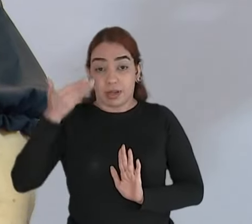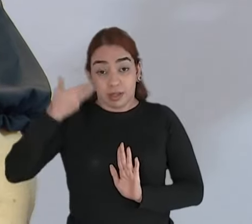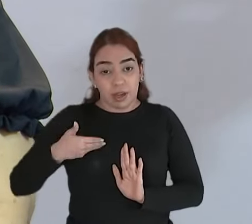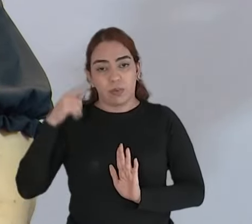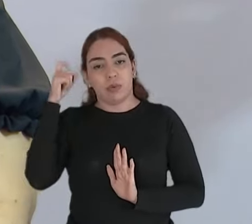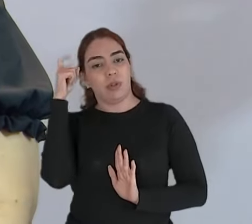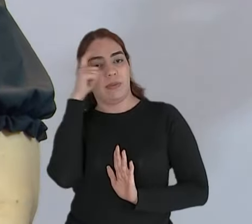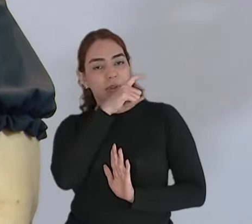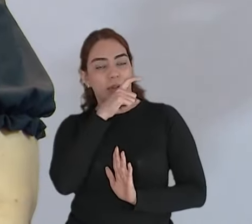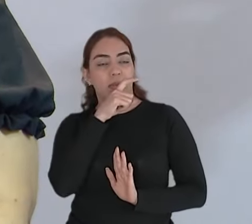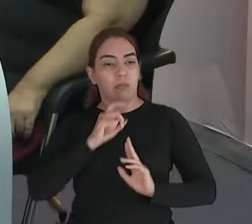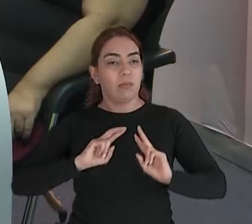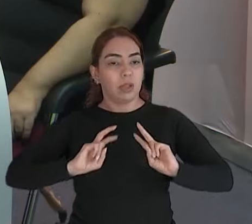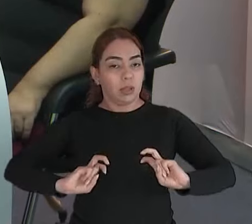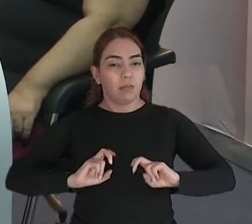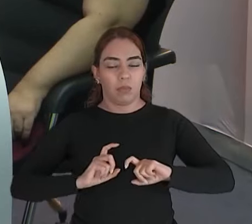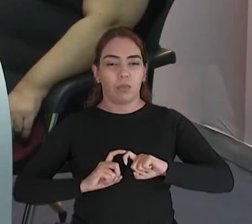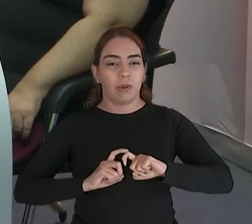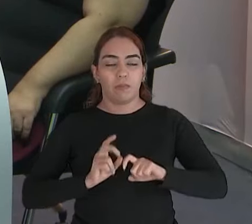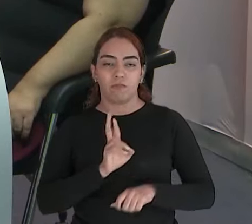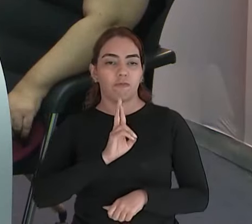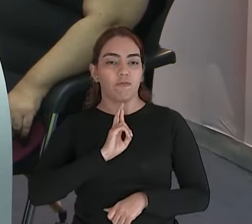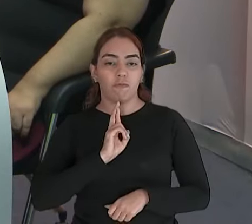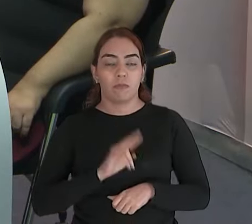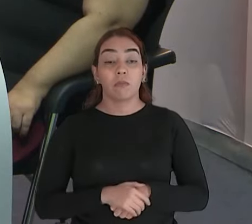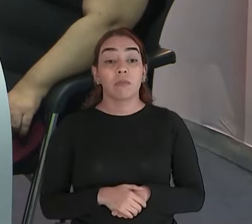adolescência. Mas os professores